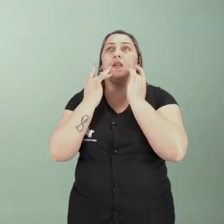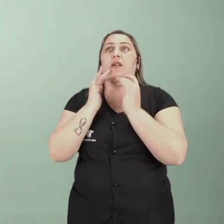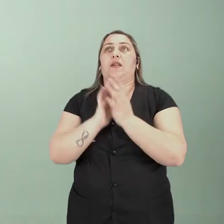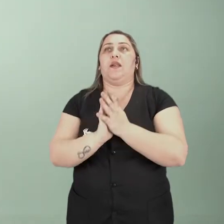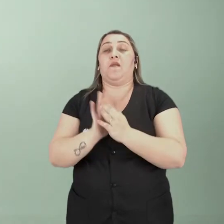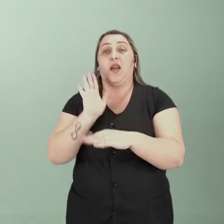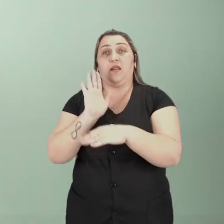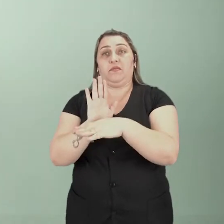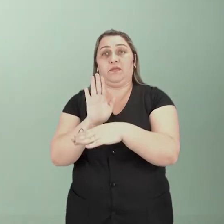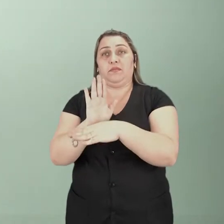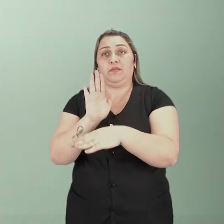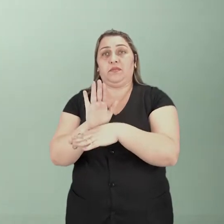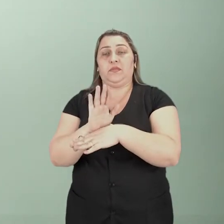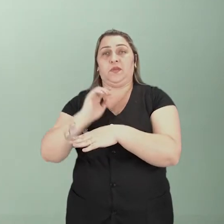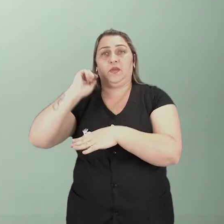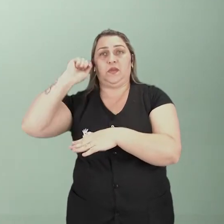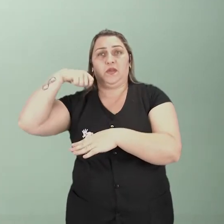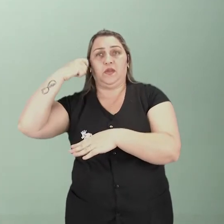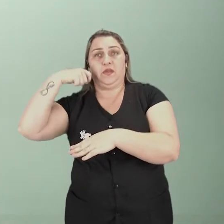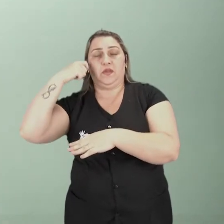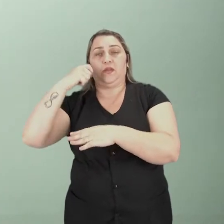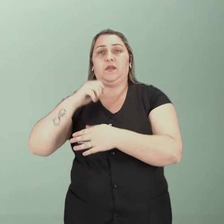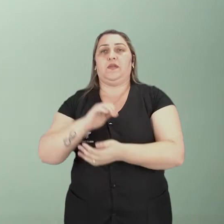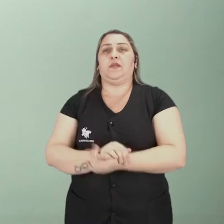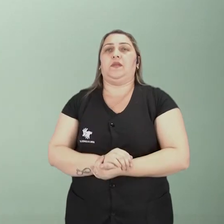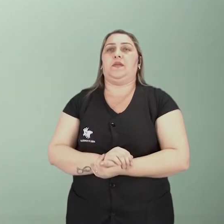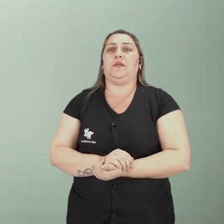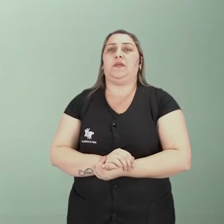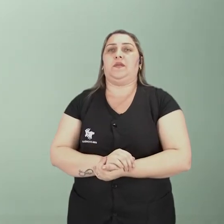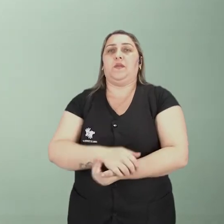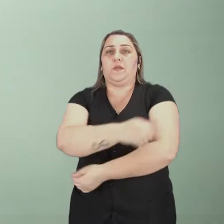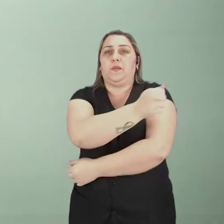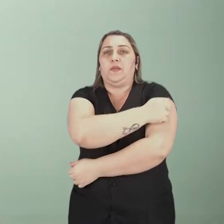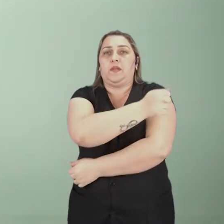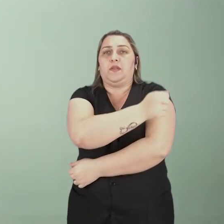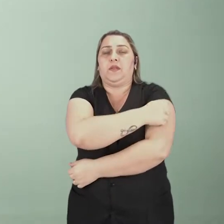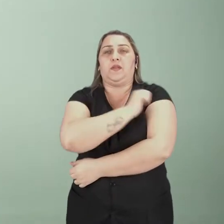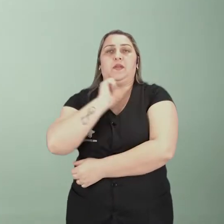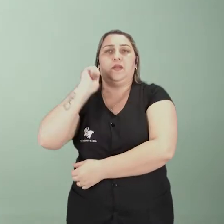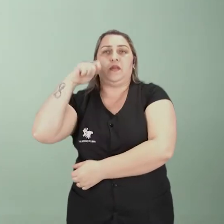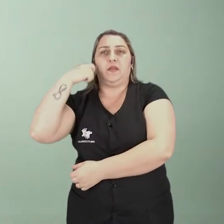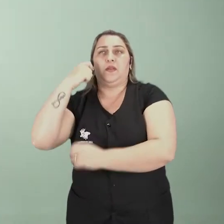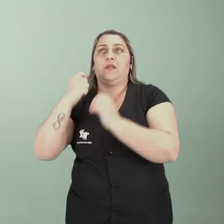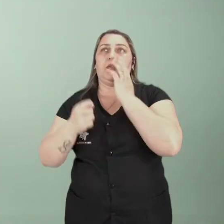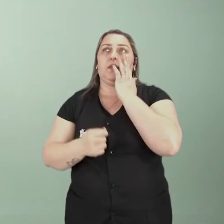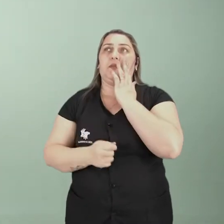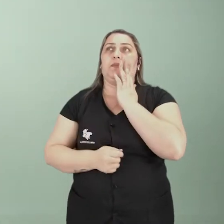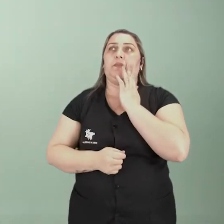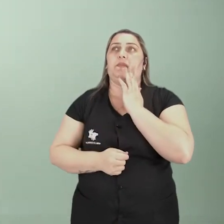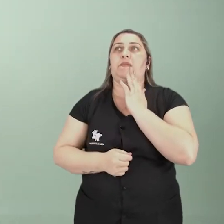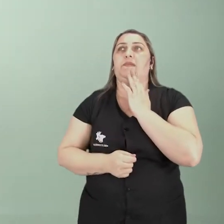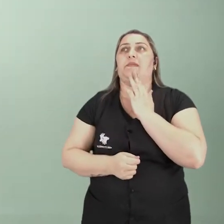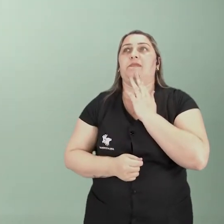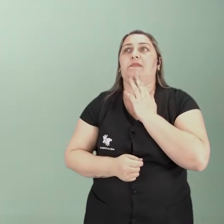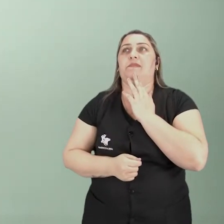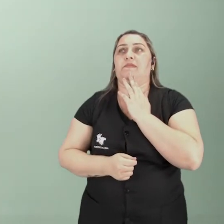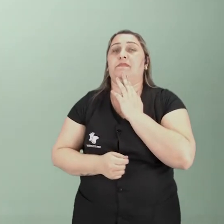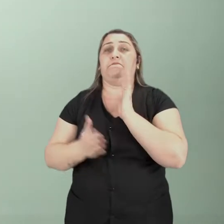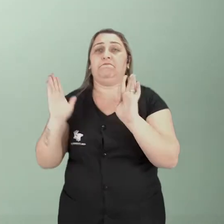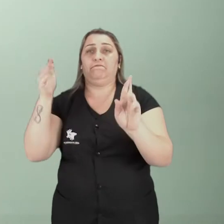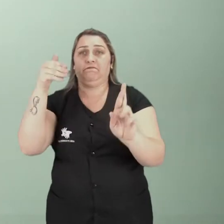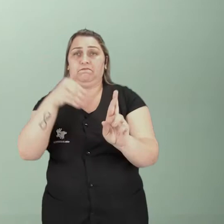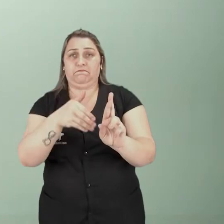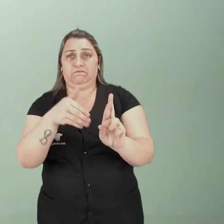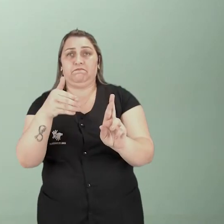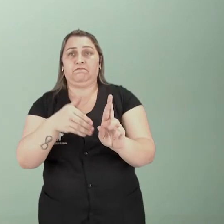vai ajudar o ator, o aluno, o ator, a representar